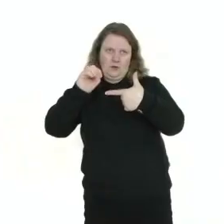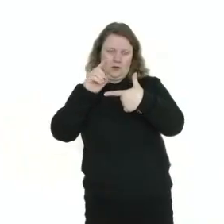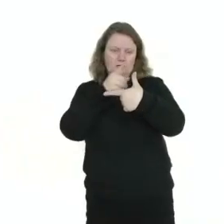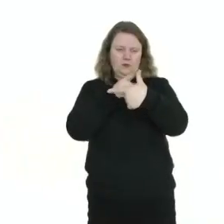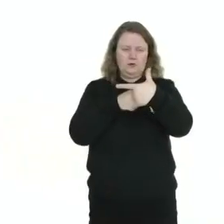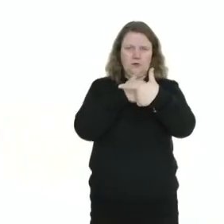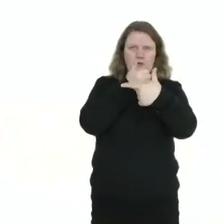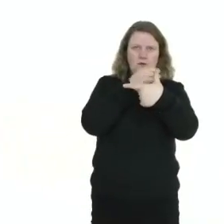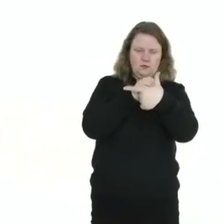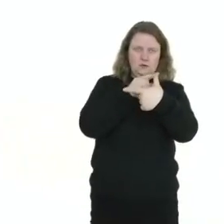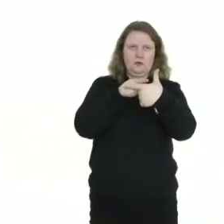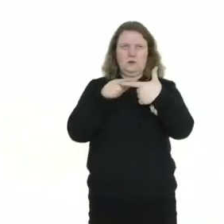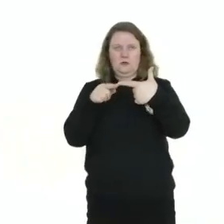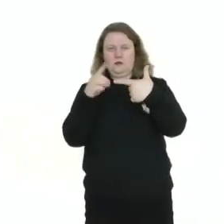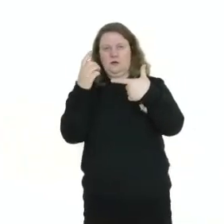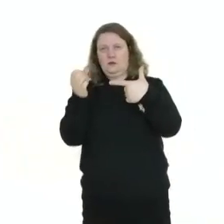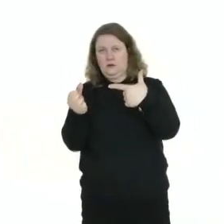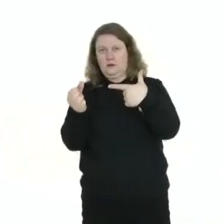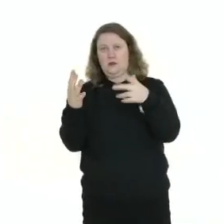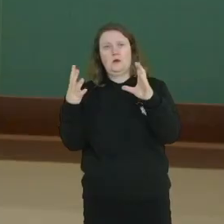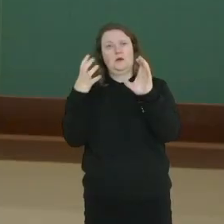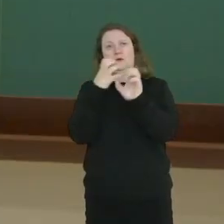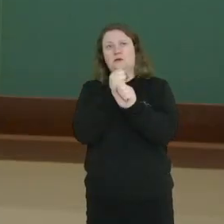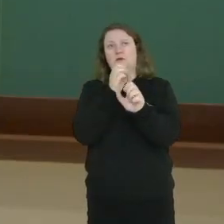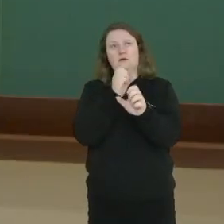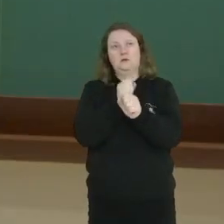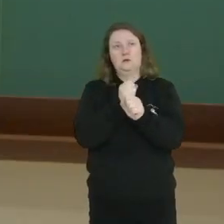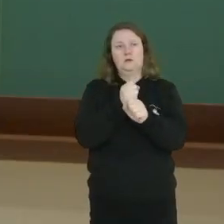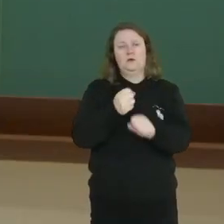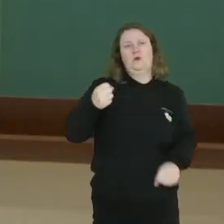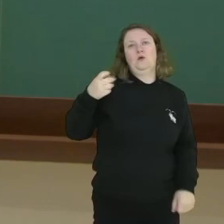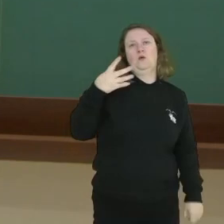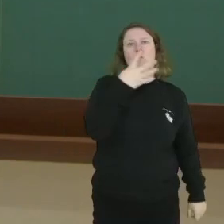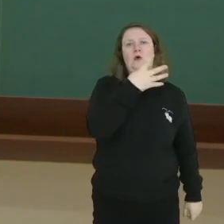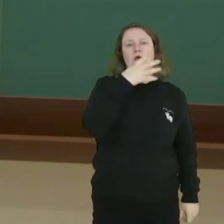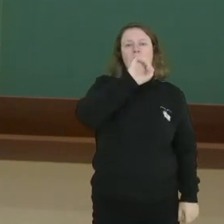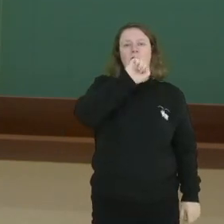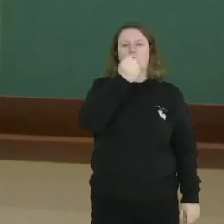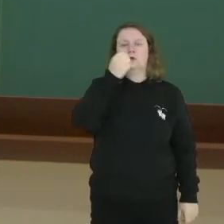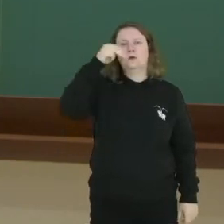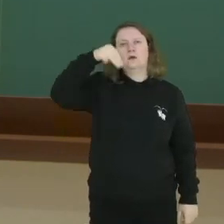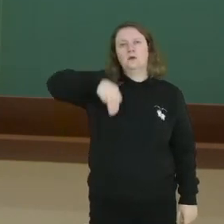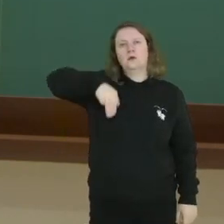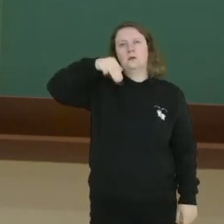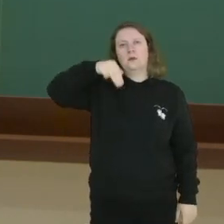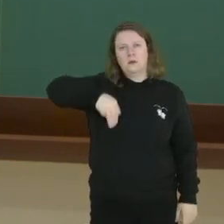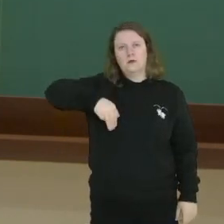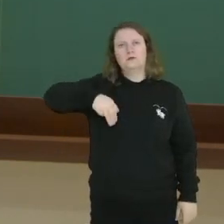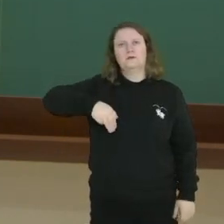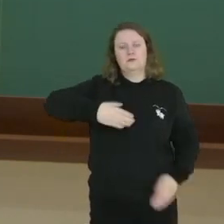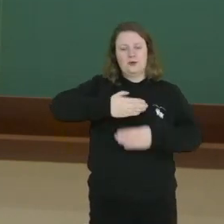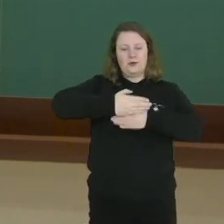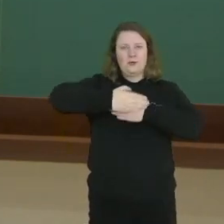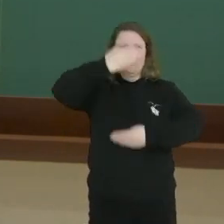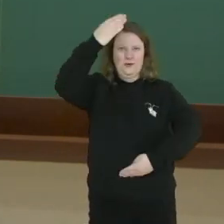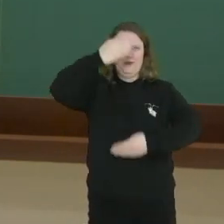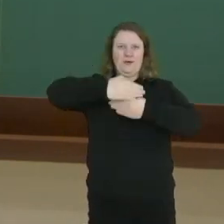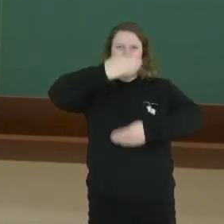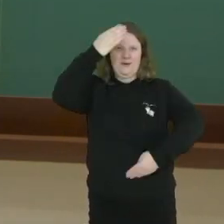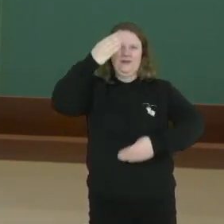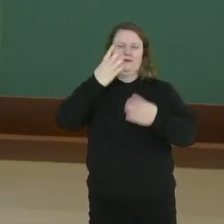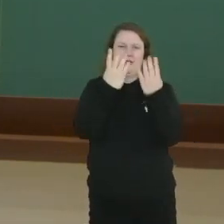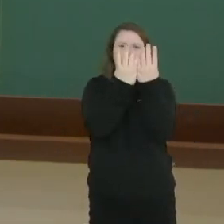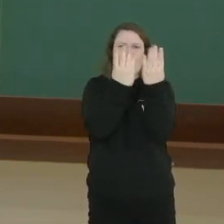mais esse. 12 mais 16 mais 20. Então, são necessários 48 metros de muro, de